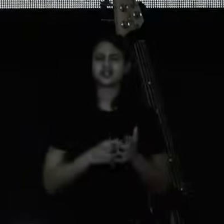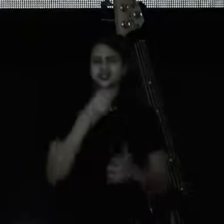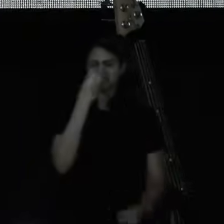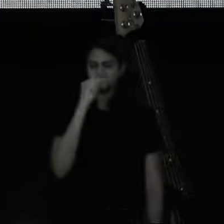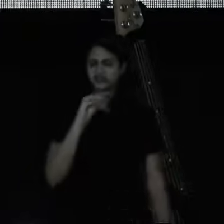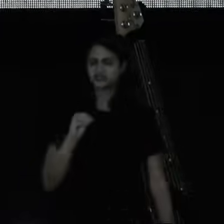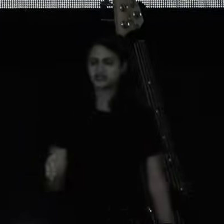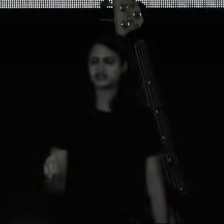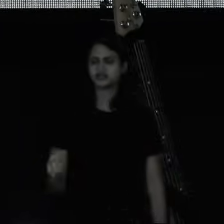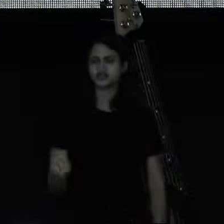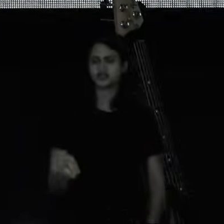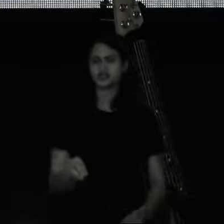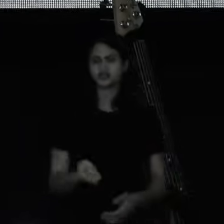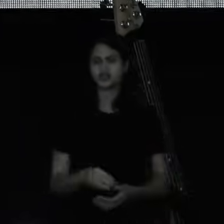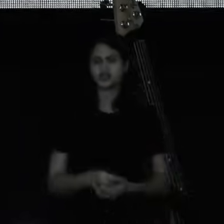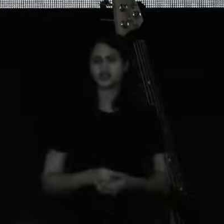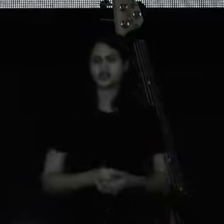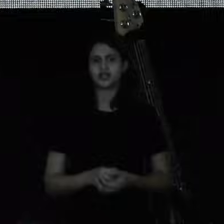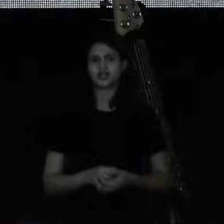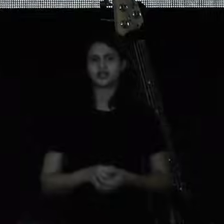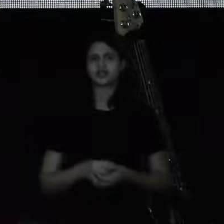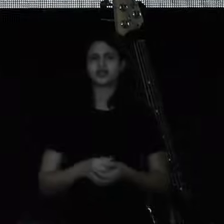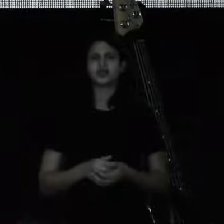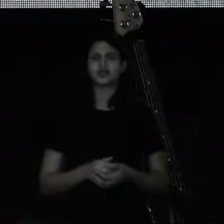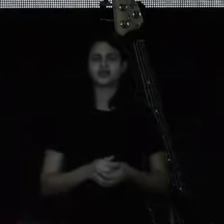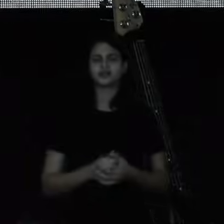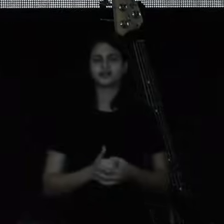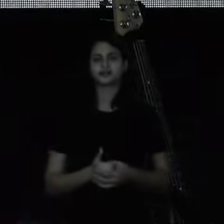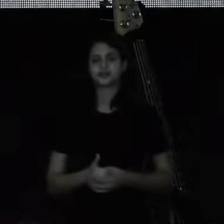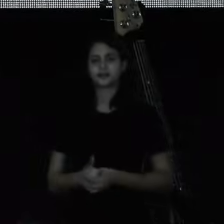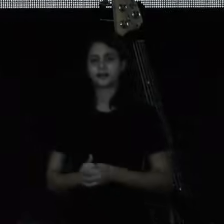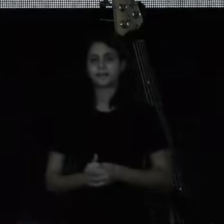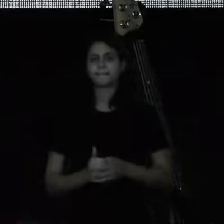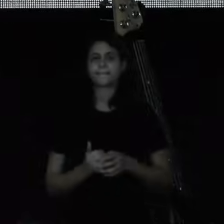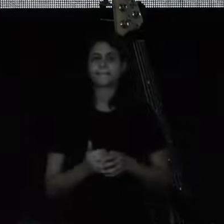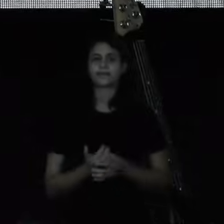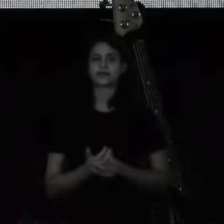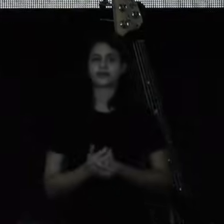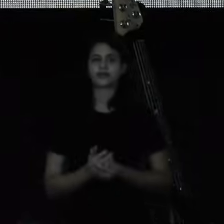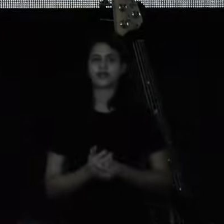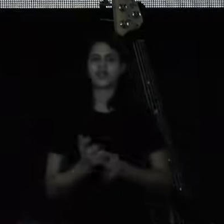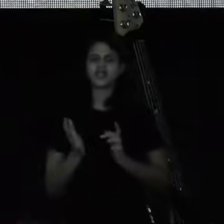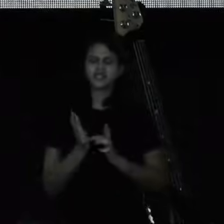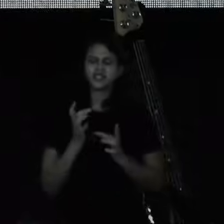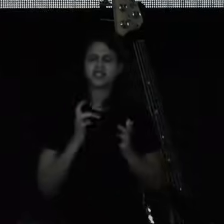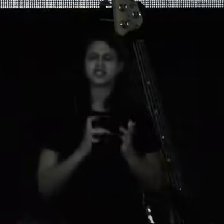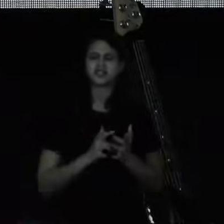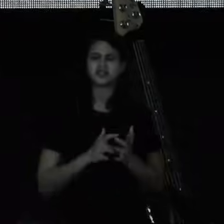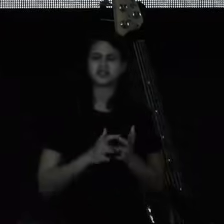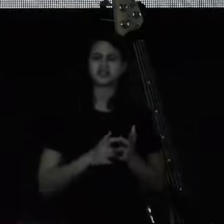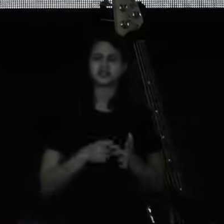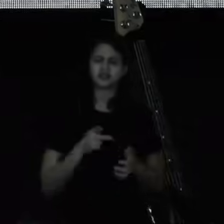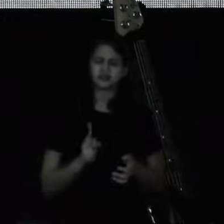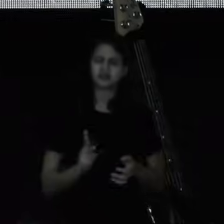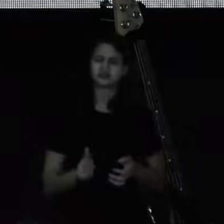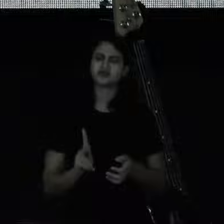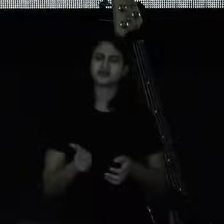rejeições, Ele enfrentou isso para que eu e você pudéssemos ser libertos.